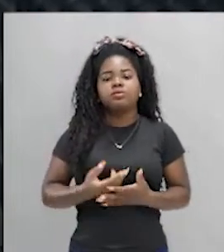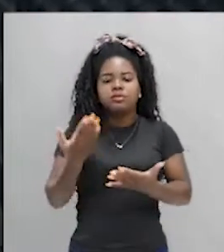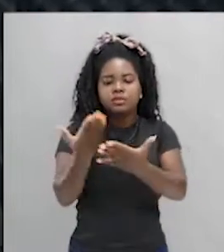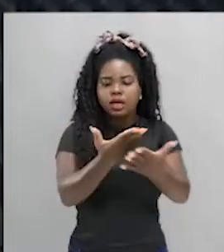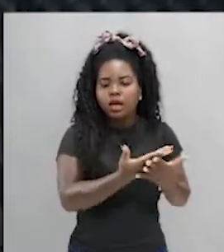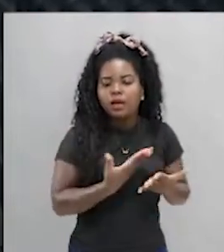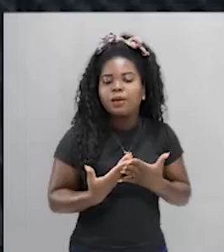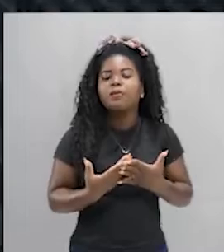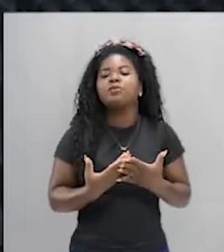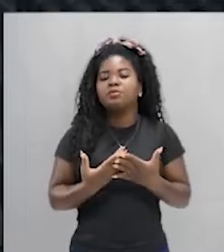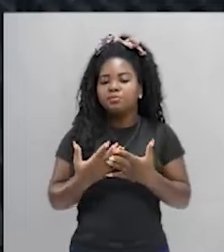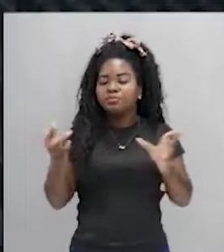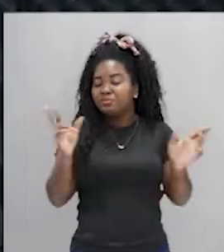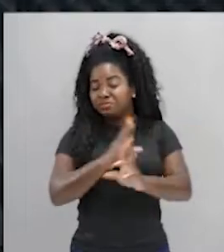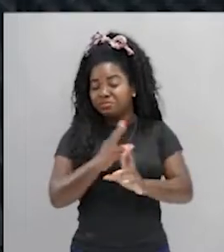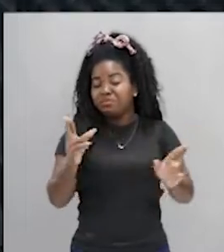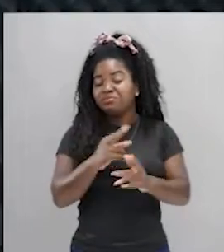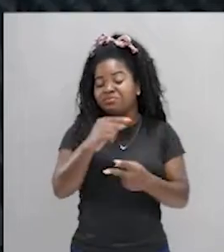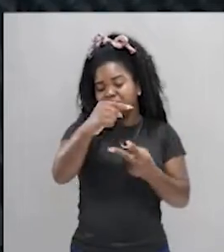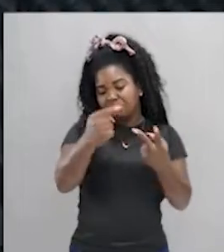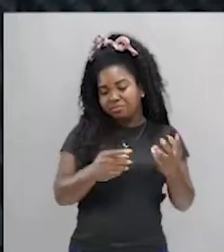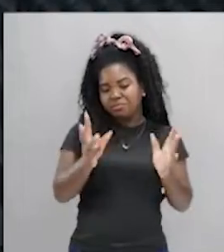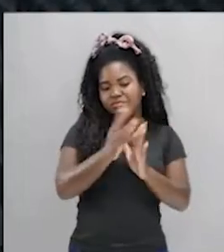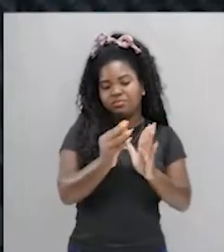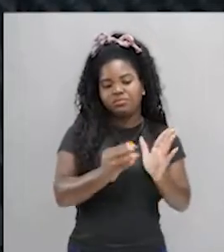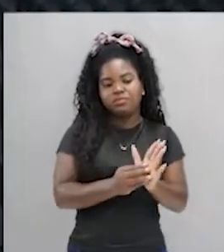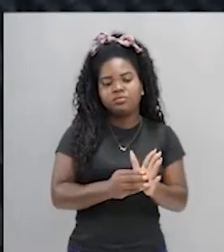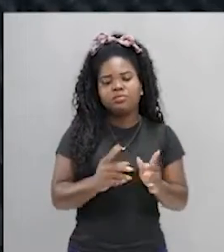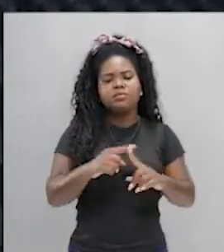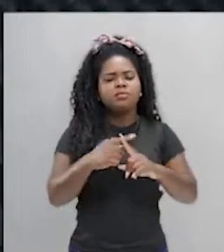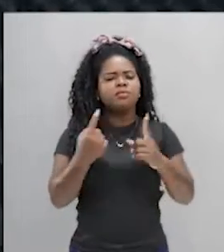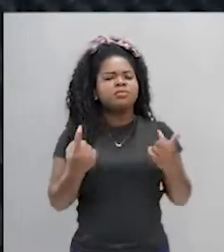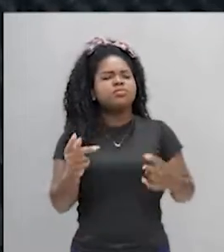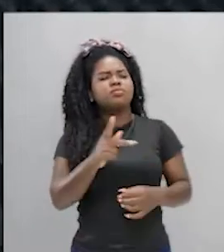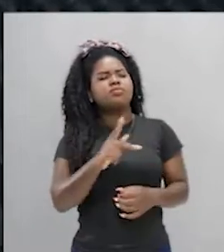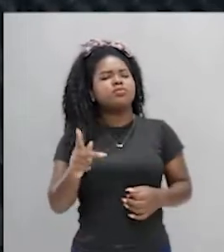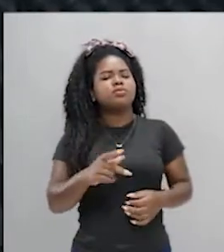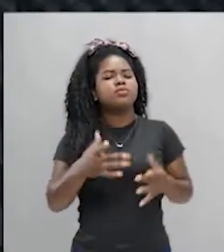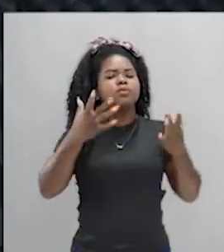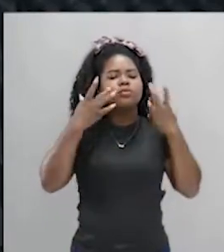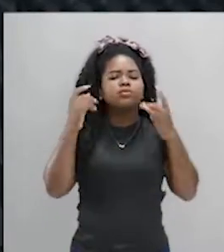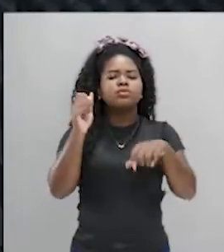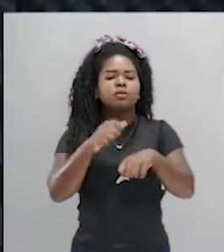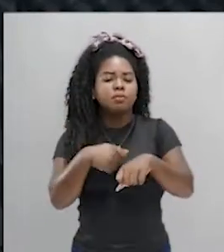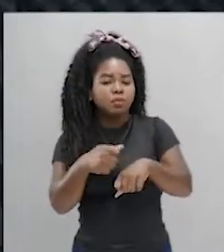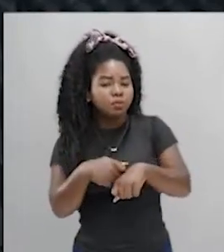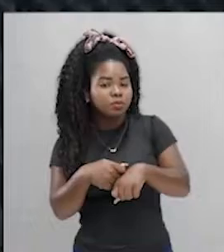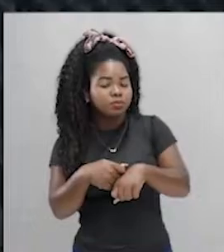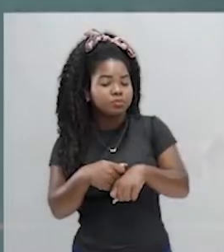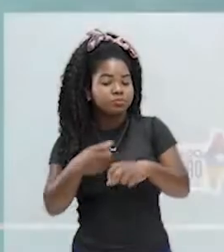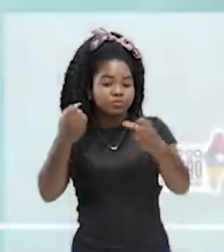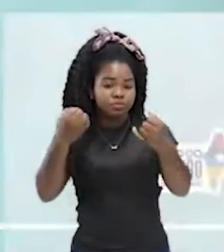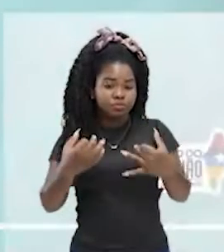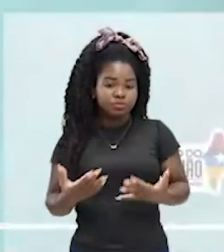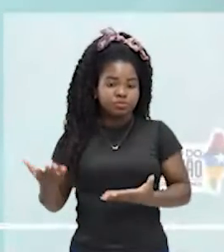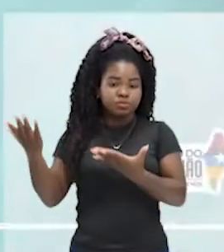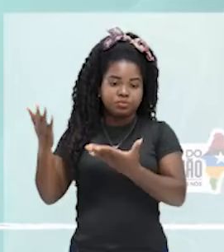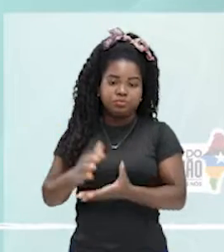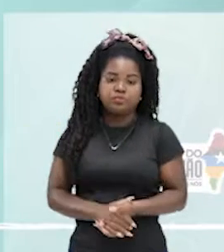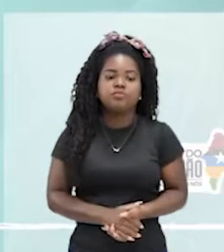a mesma situação e o outro. Mas a gente vai dar uma... Professor, o que é teatro pobre? Eu já ouvi falar, mas não sei. Então vamos lá. Teatro